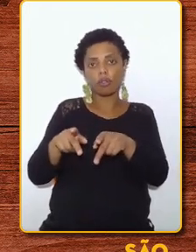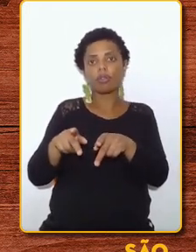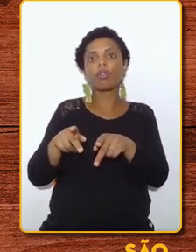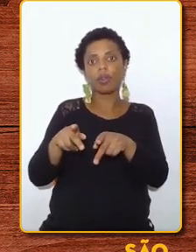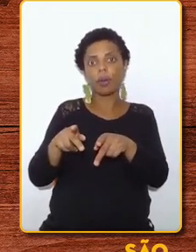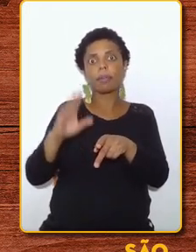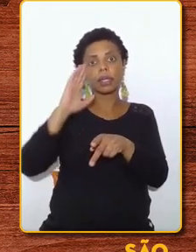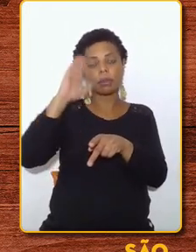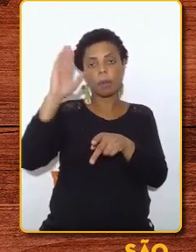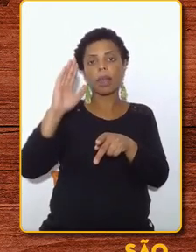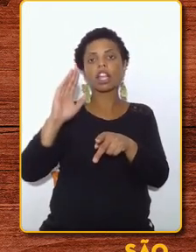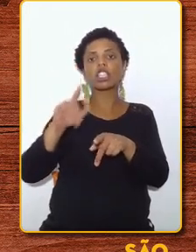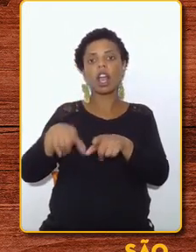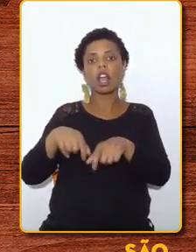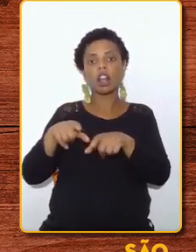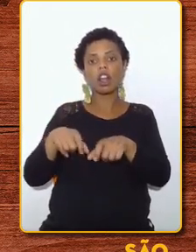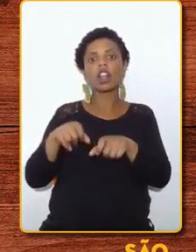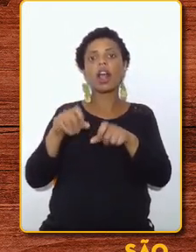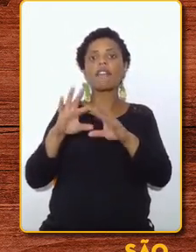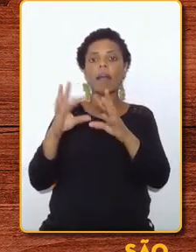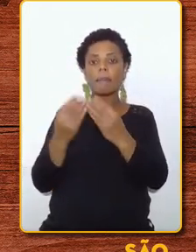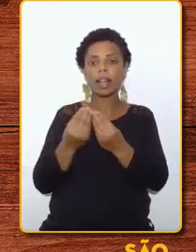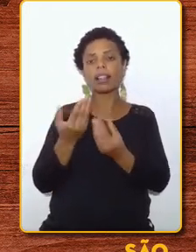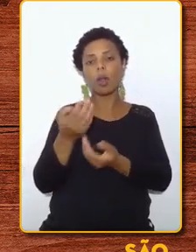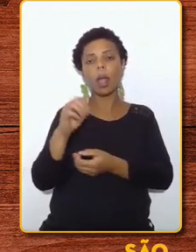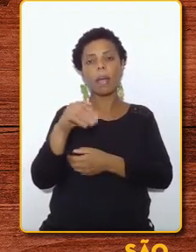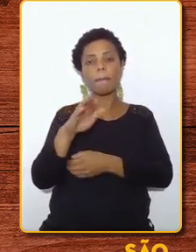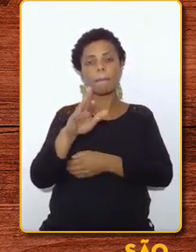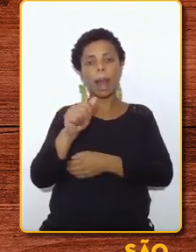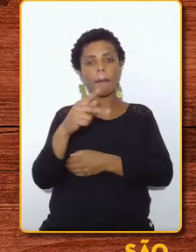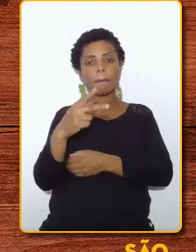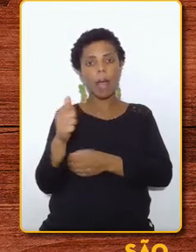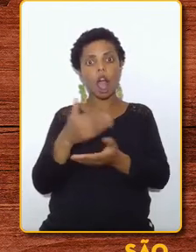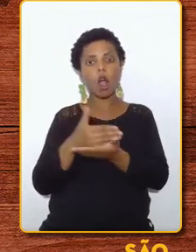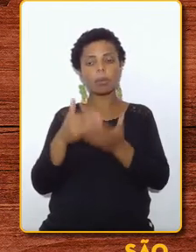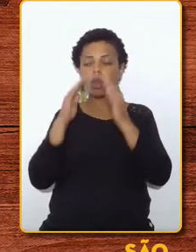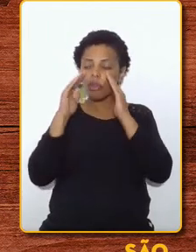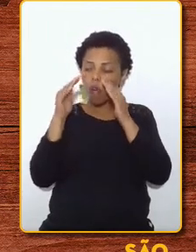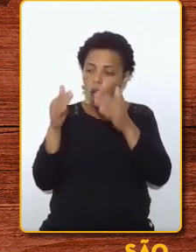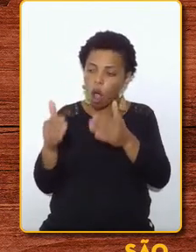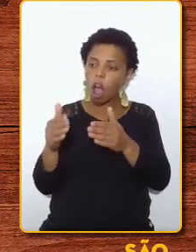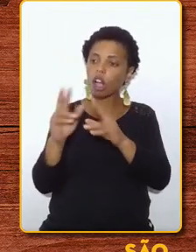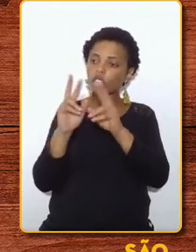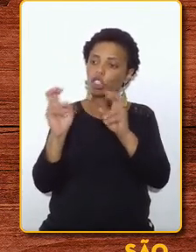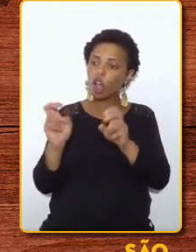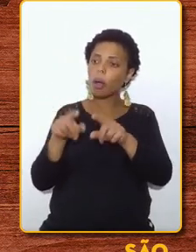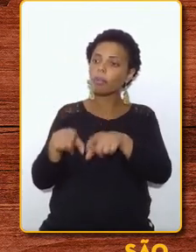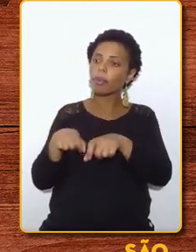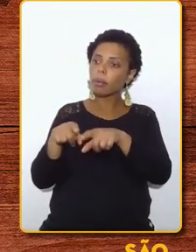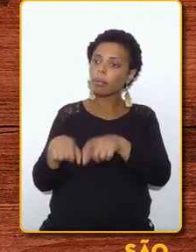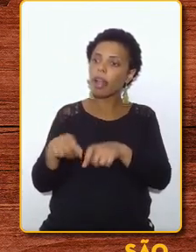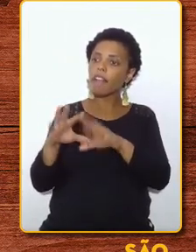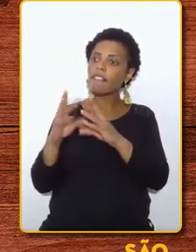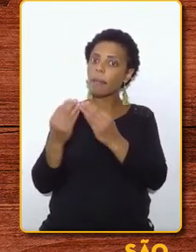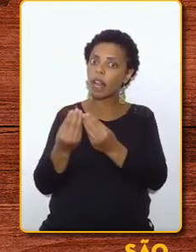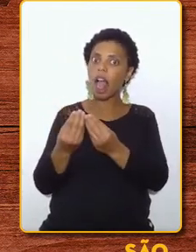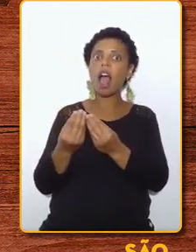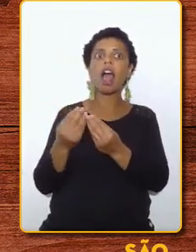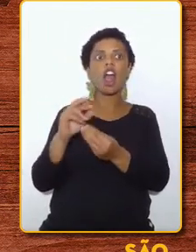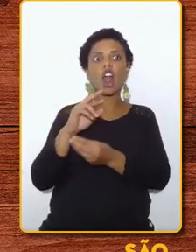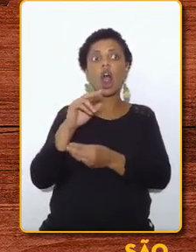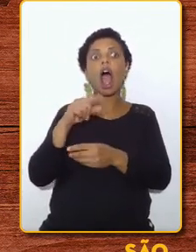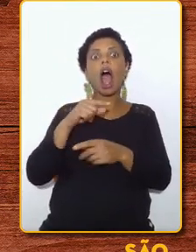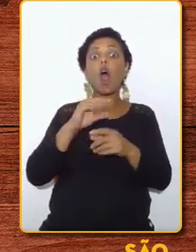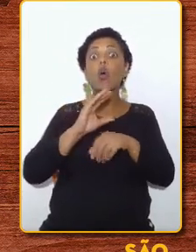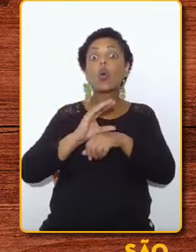Embrapa começava a se voltar a pensar um pouco para a agricultura familiar, o crédito não era mais só para o agro, era para a agricultura